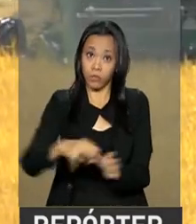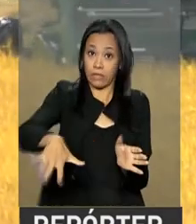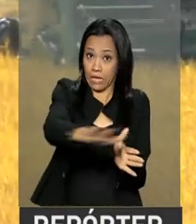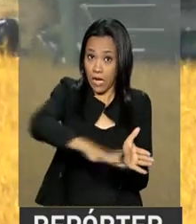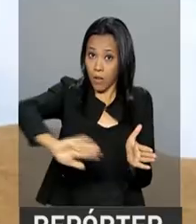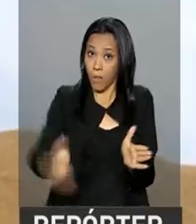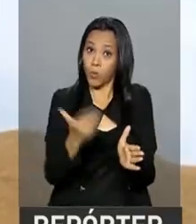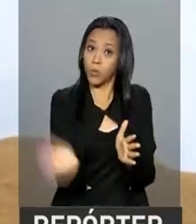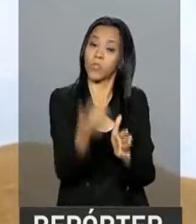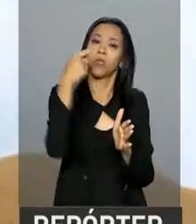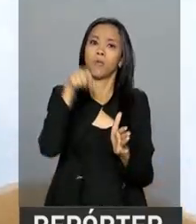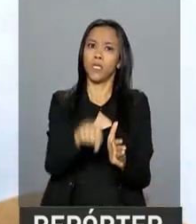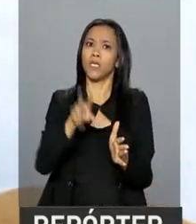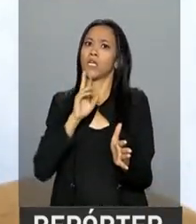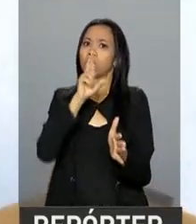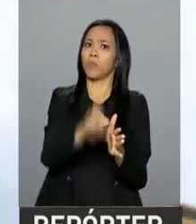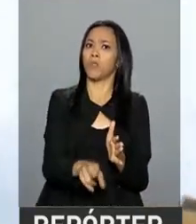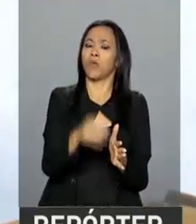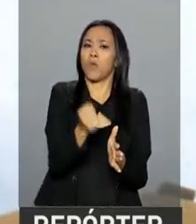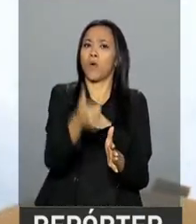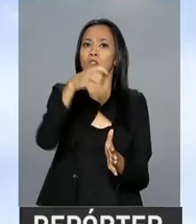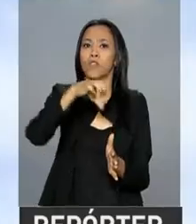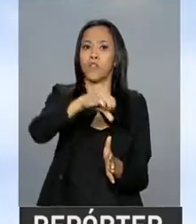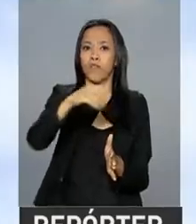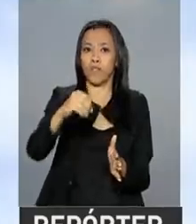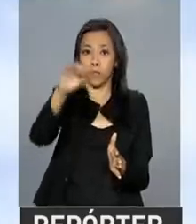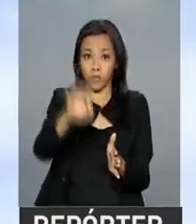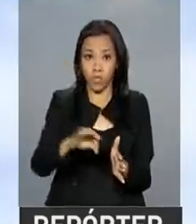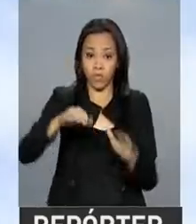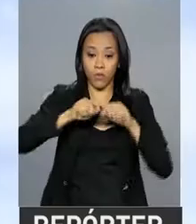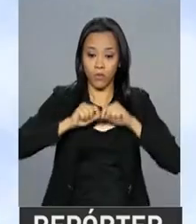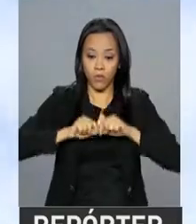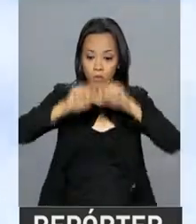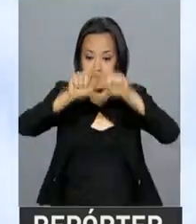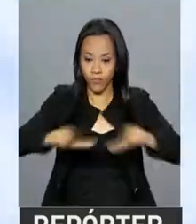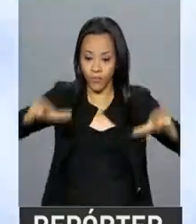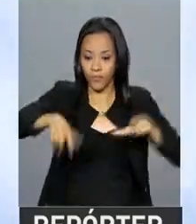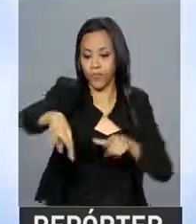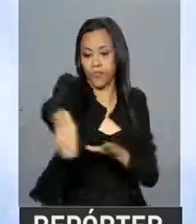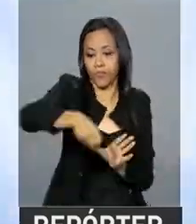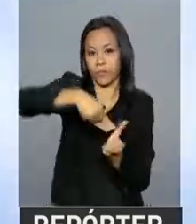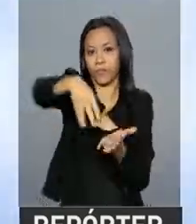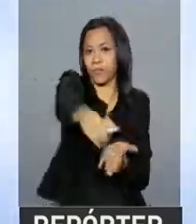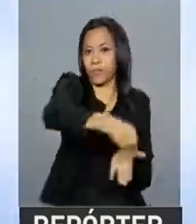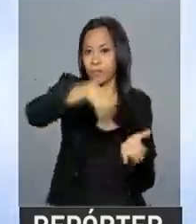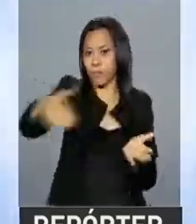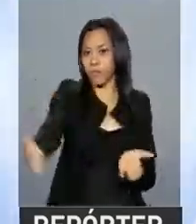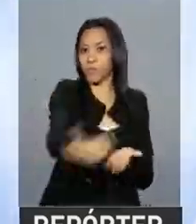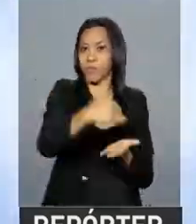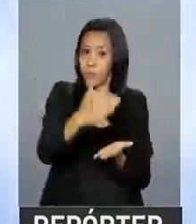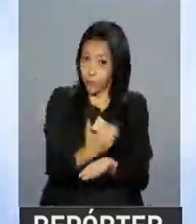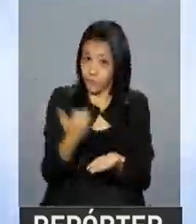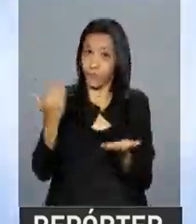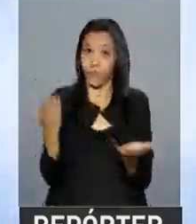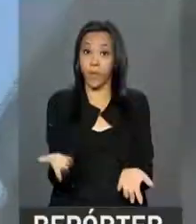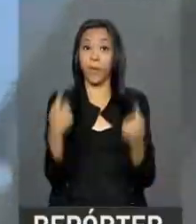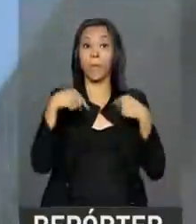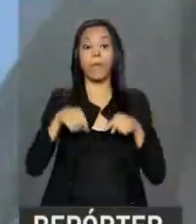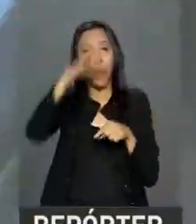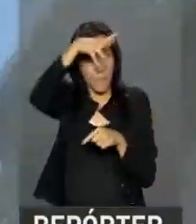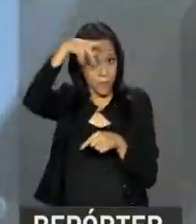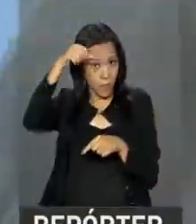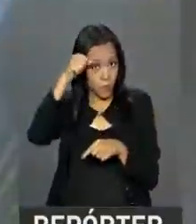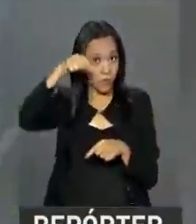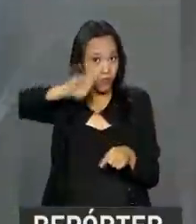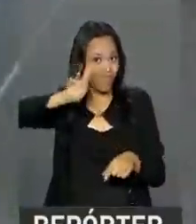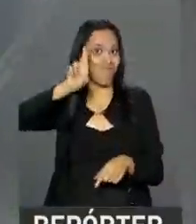e responderam por quase 90% da área a ser colhida. A estimativa também aponta aumento da área plantada. O Mato Grosso lidera